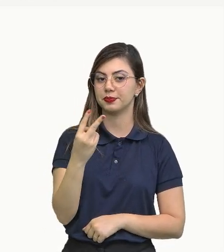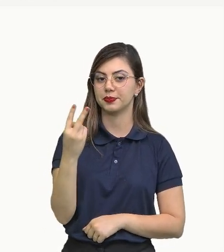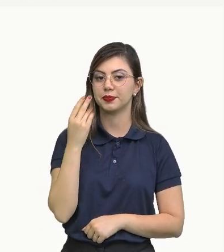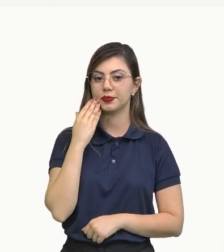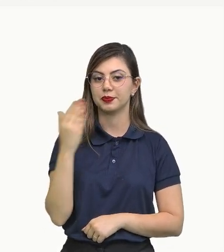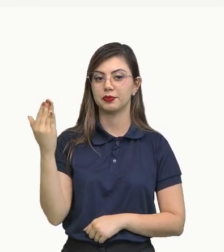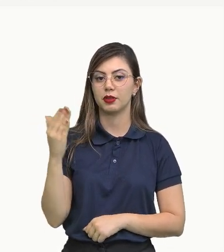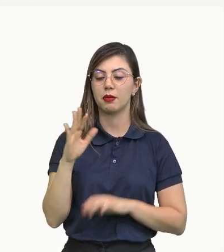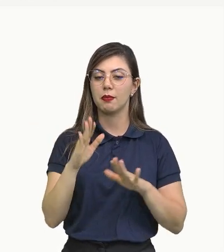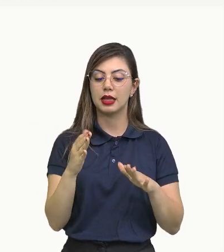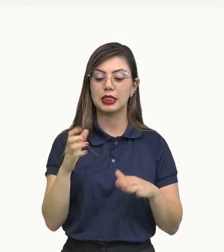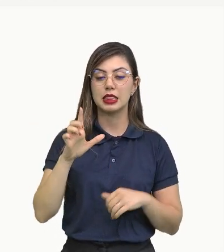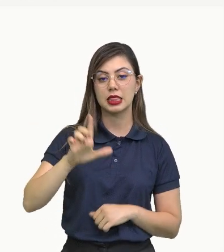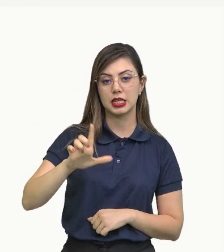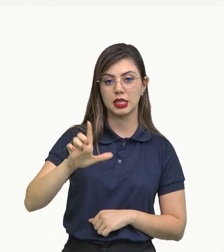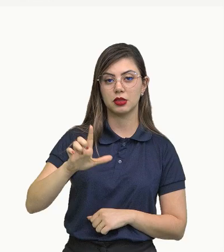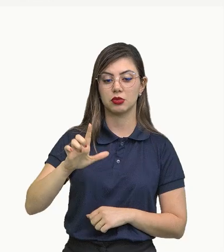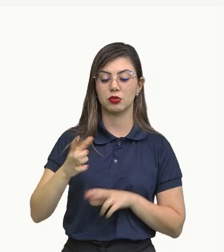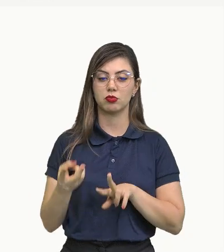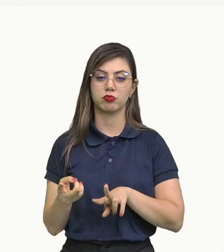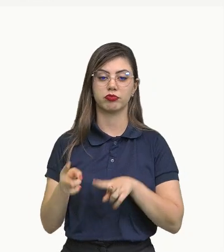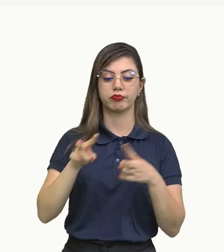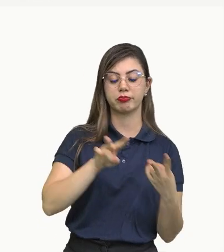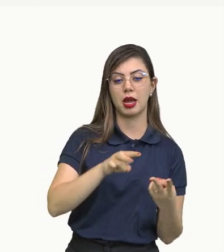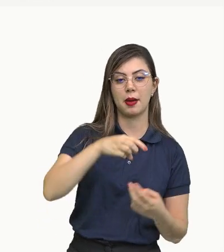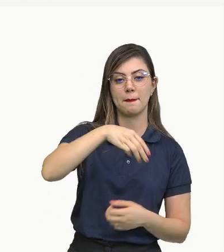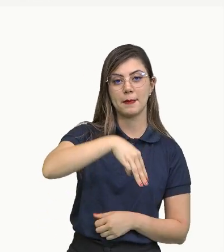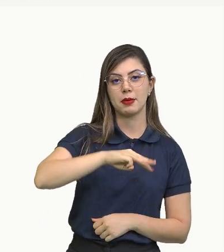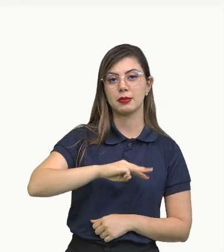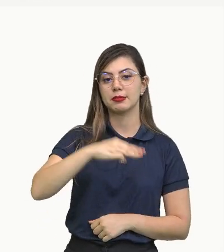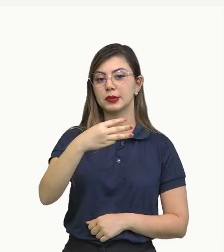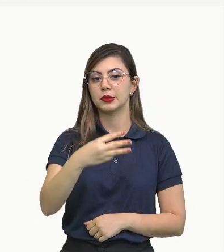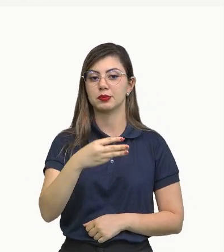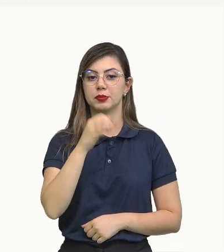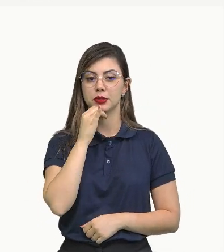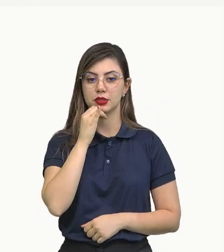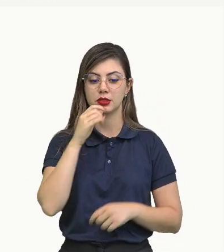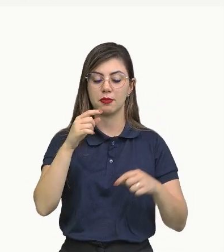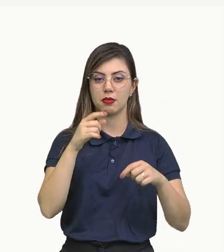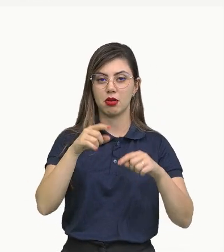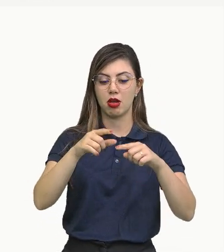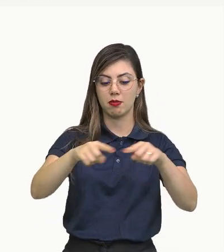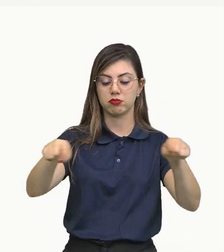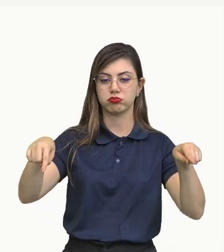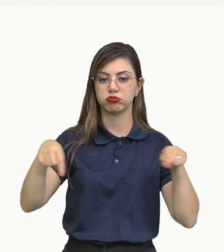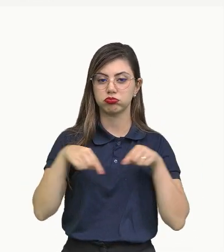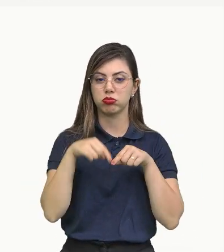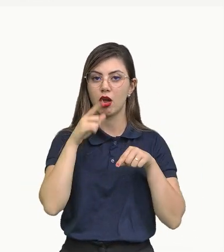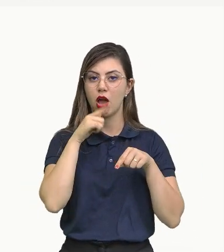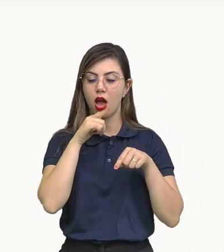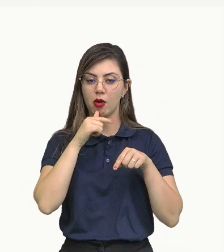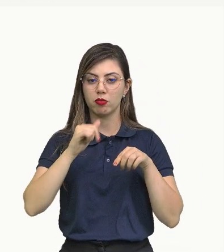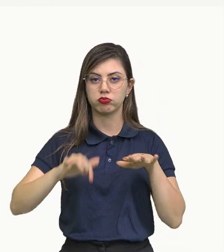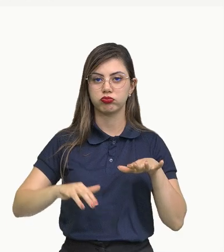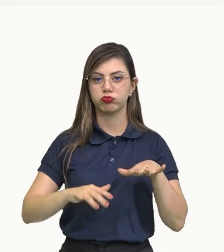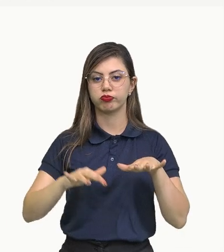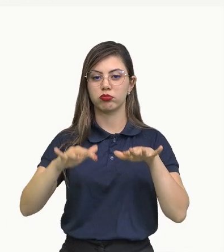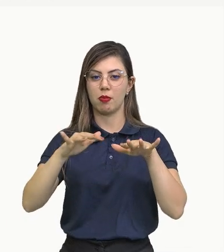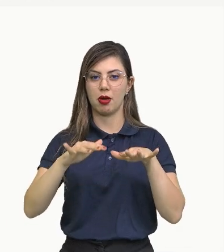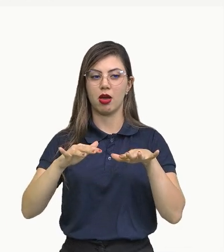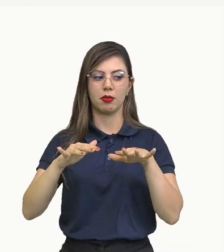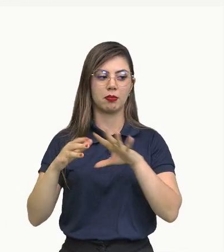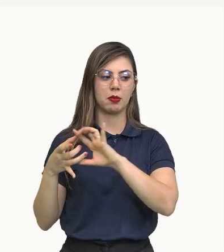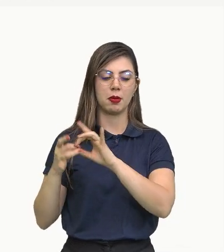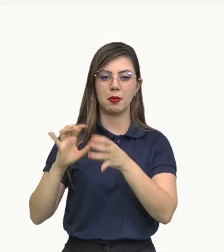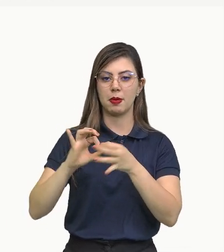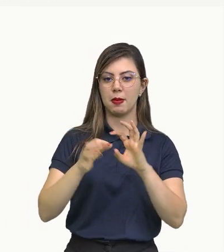em litro e quero ir para metro cúbico. Uma piscina olímpica tem uma capacidade total, não é? Aí em litros. E